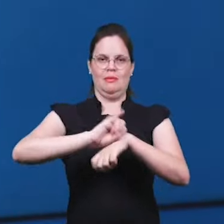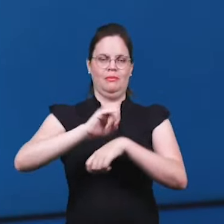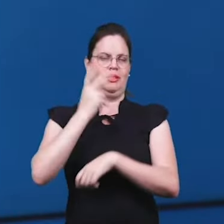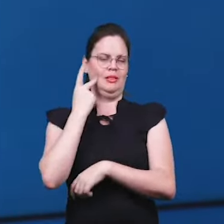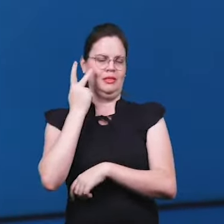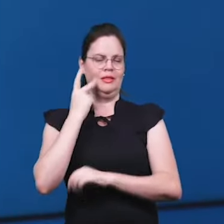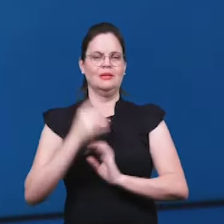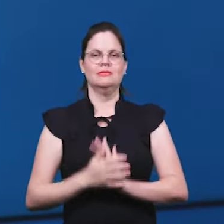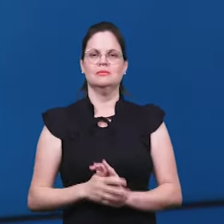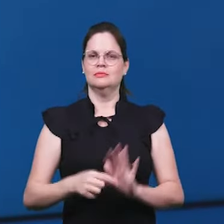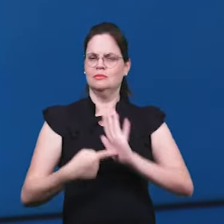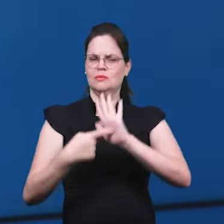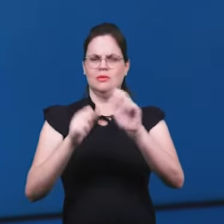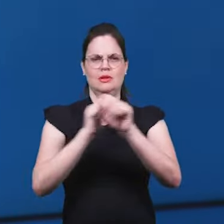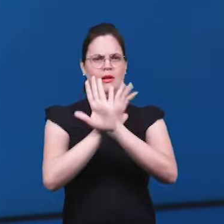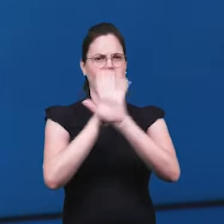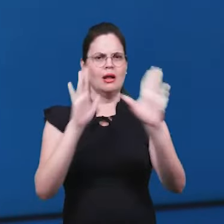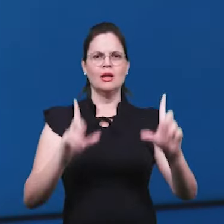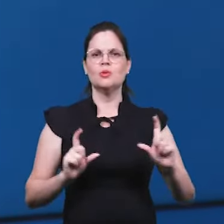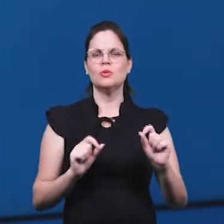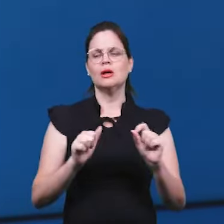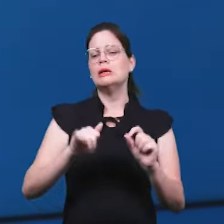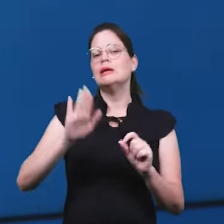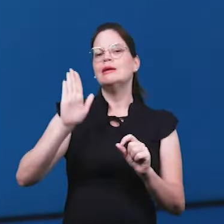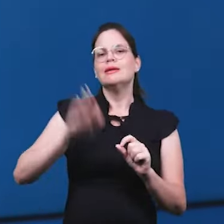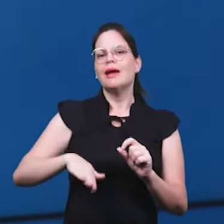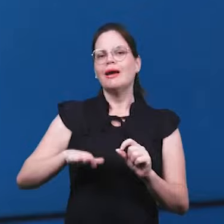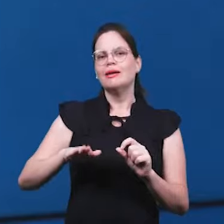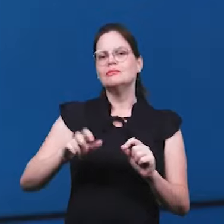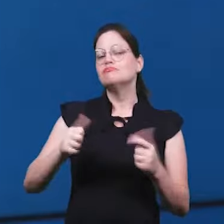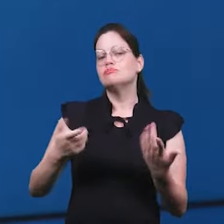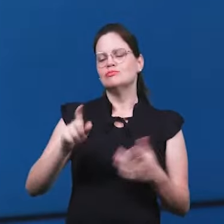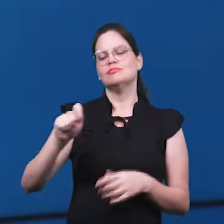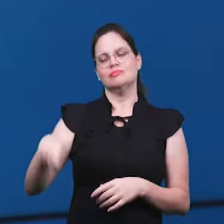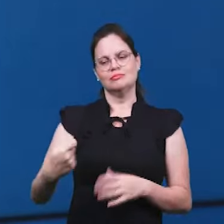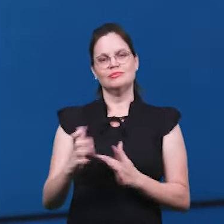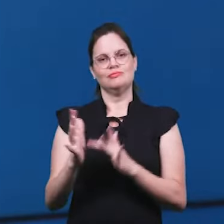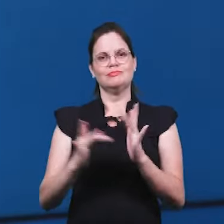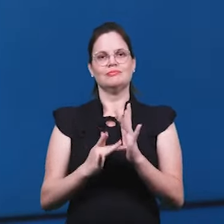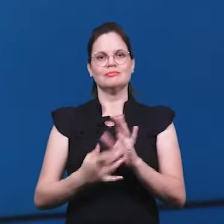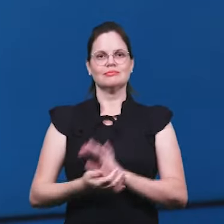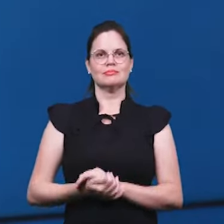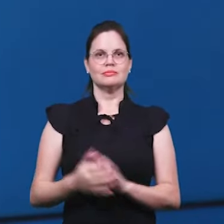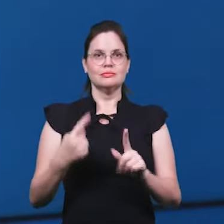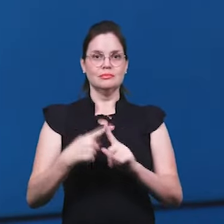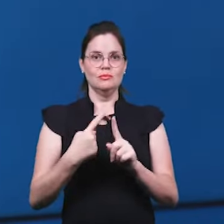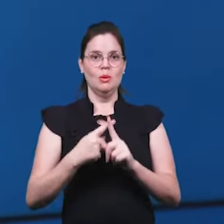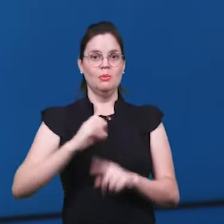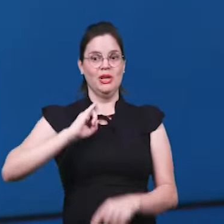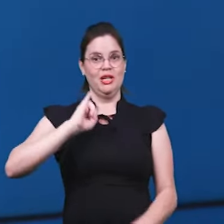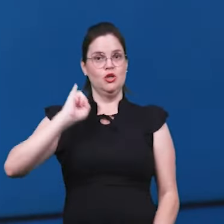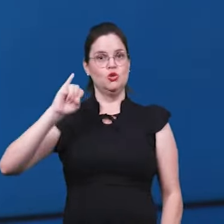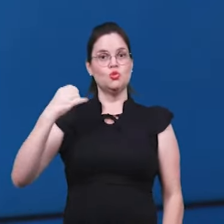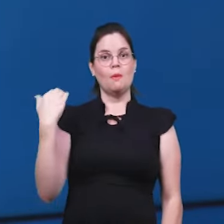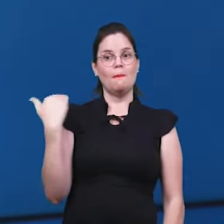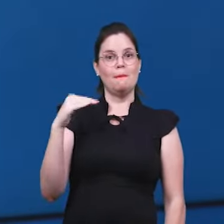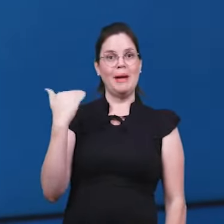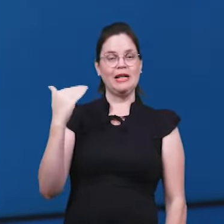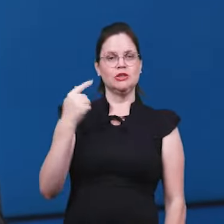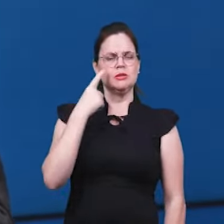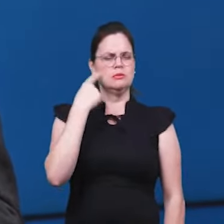Muito claramente ali, dizendo que quem batiza com o Espírito Santo é Jesus, porque o João Batista,